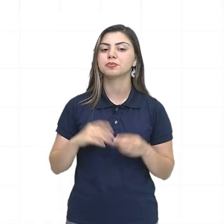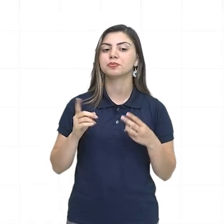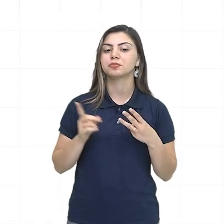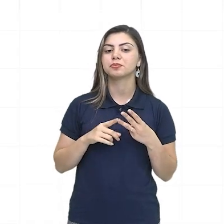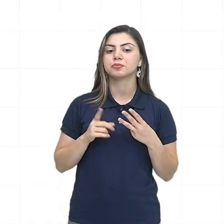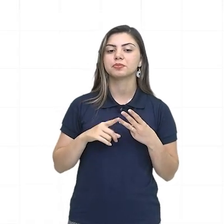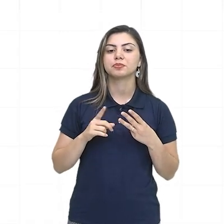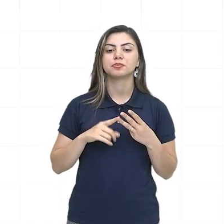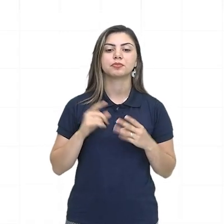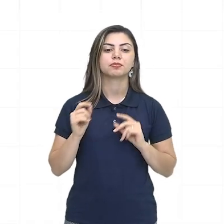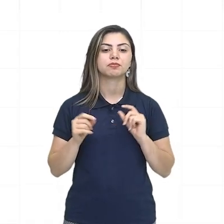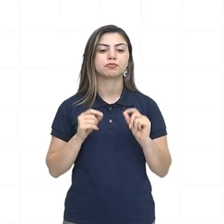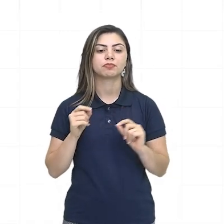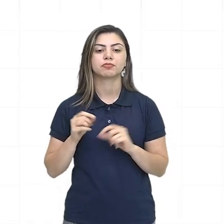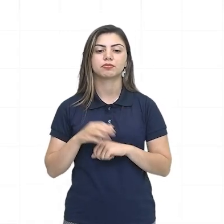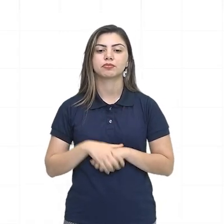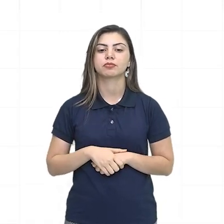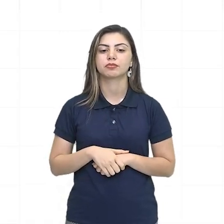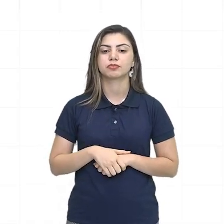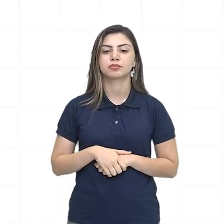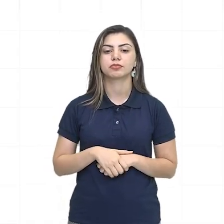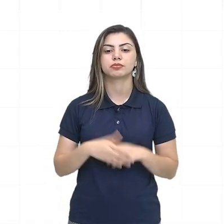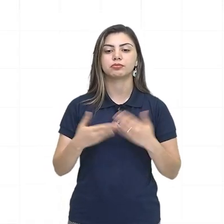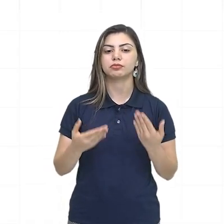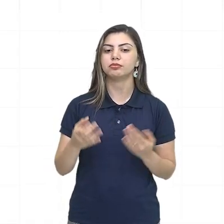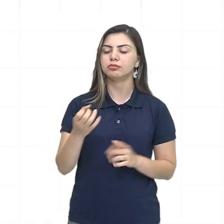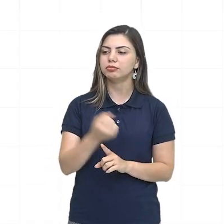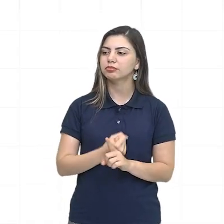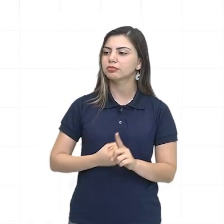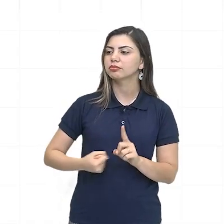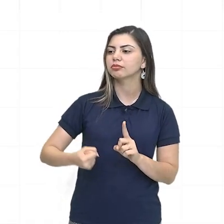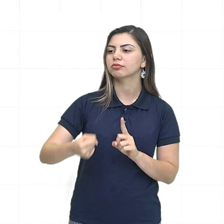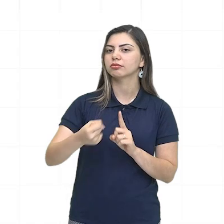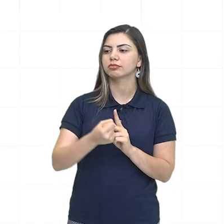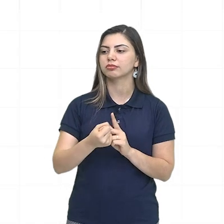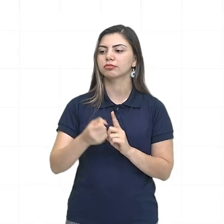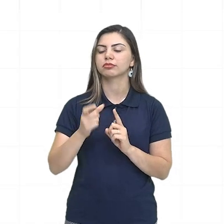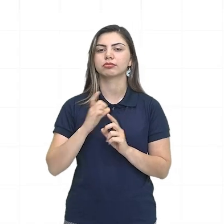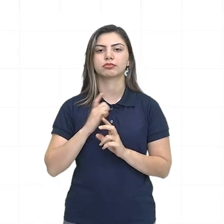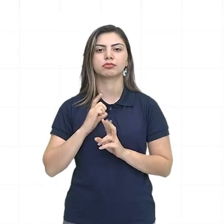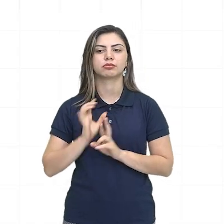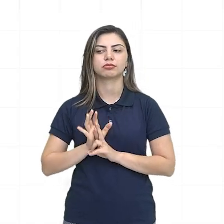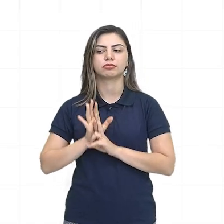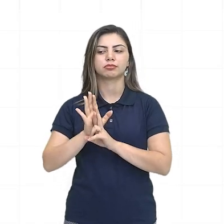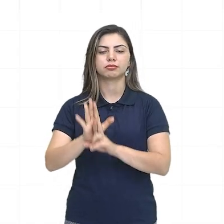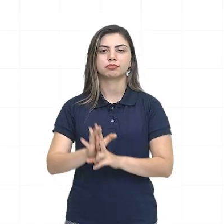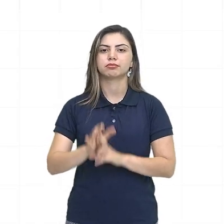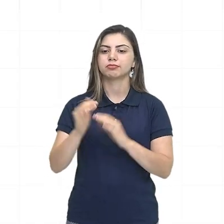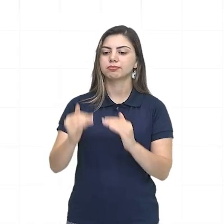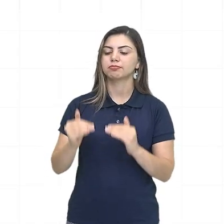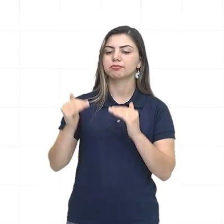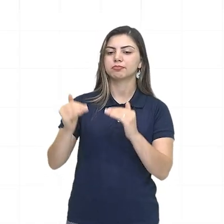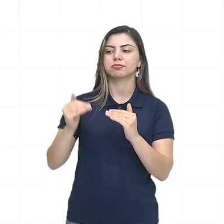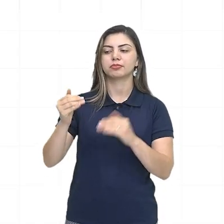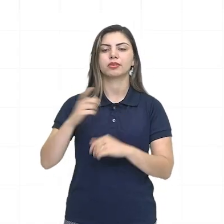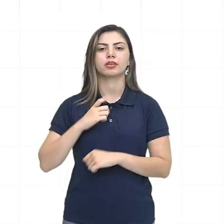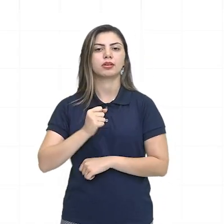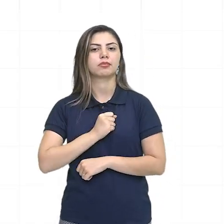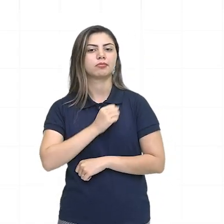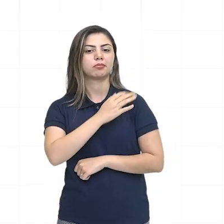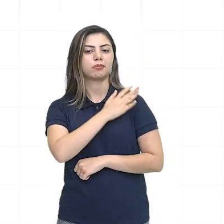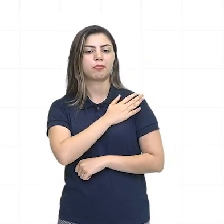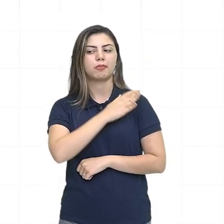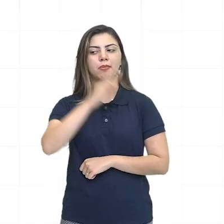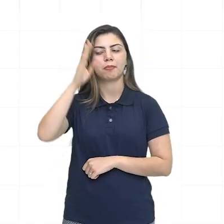ponto, postos e status na sociedade. Olha aí, as divisas militares,